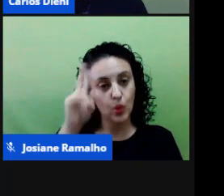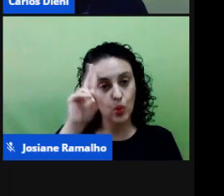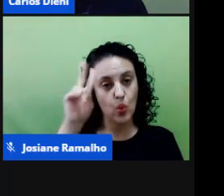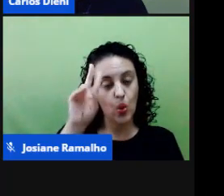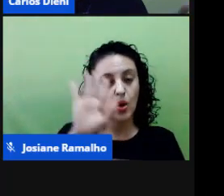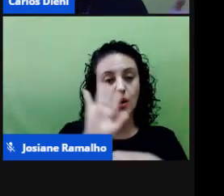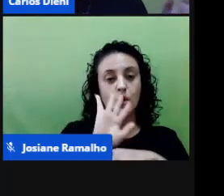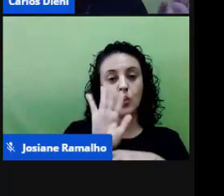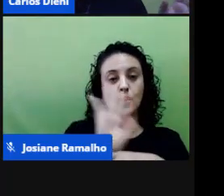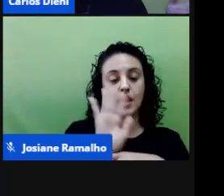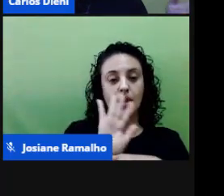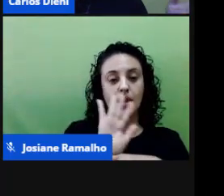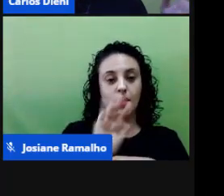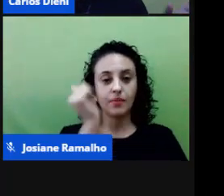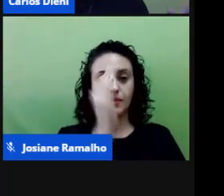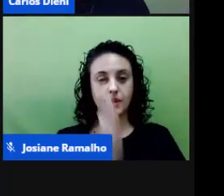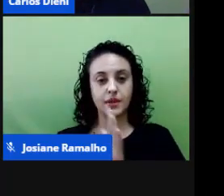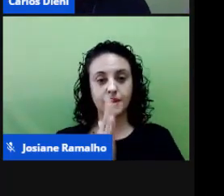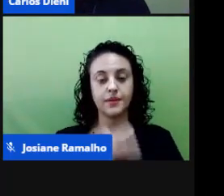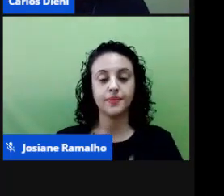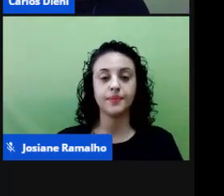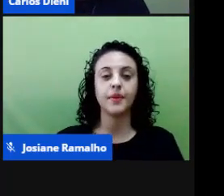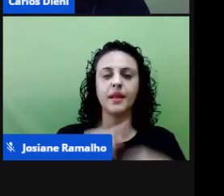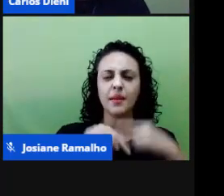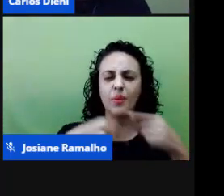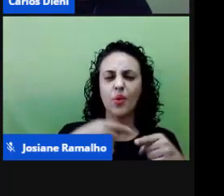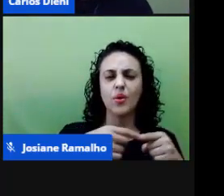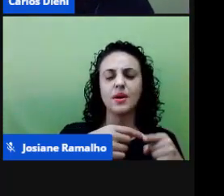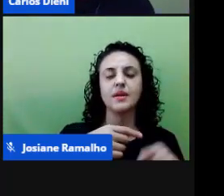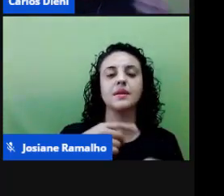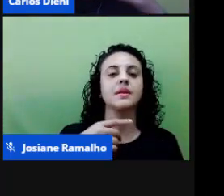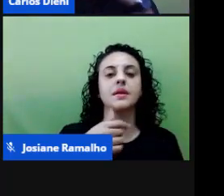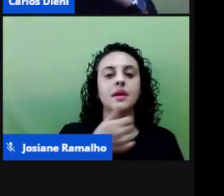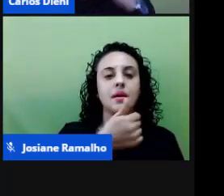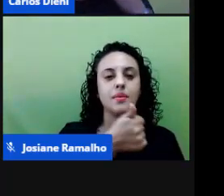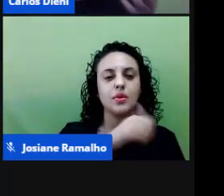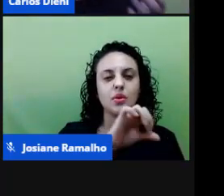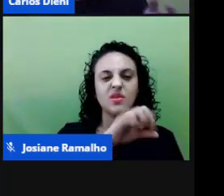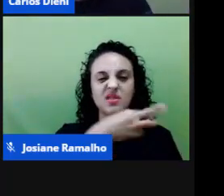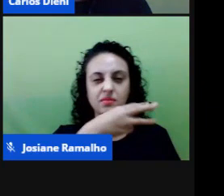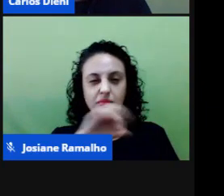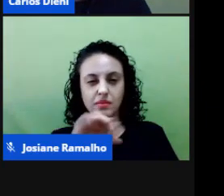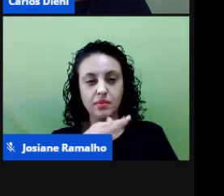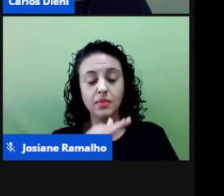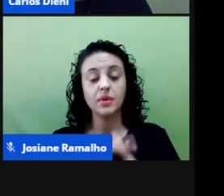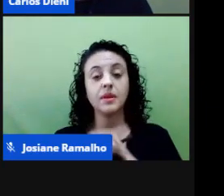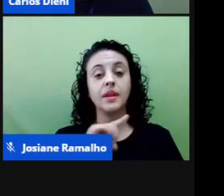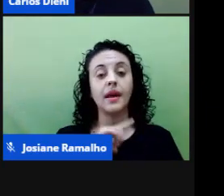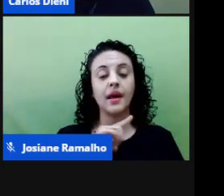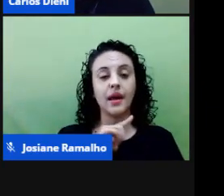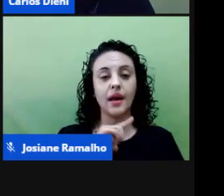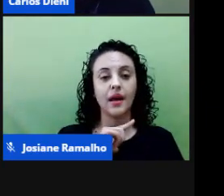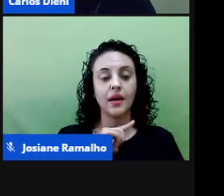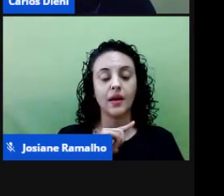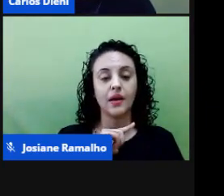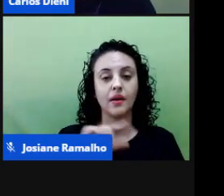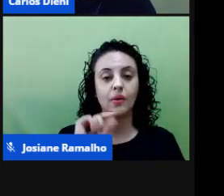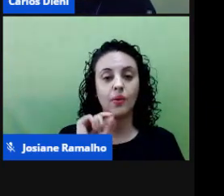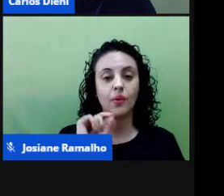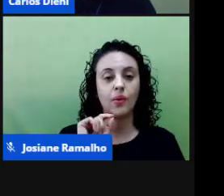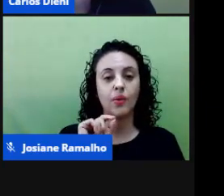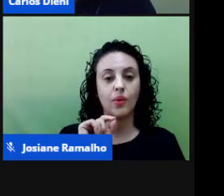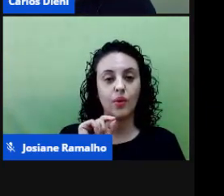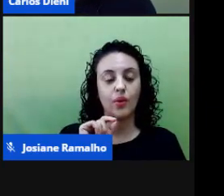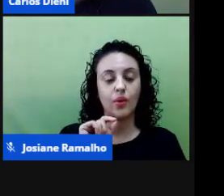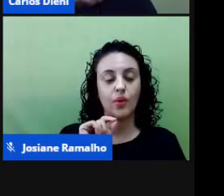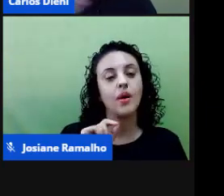Já um pouco depois, a partir da década de 30, a gente tem, principalmente devido à política do